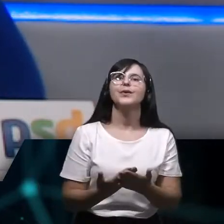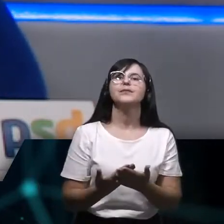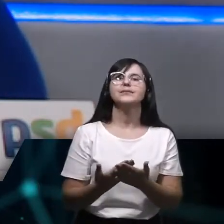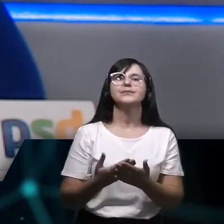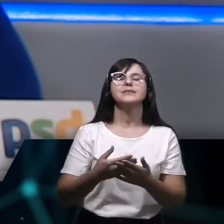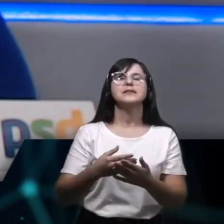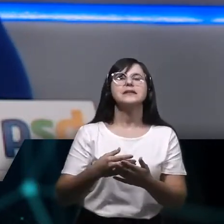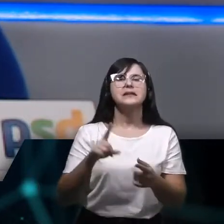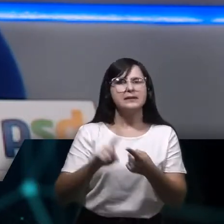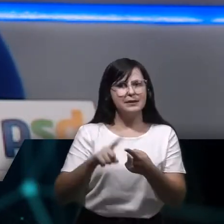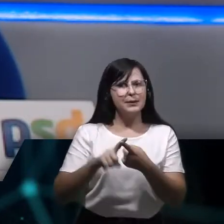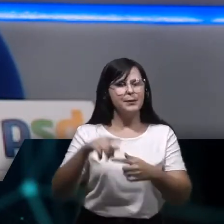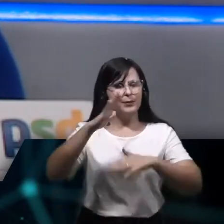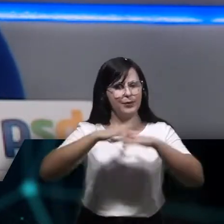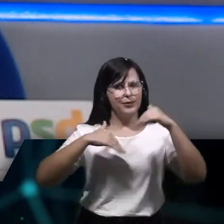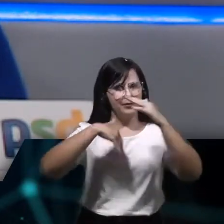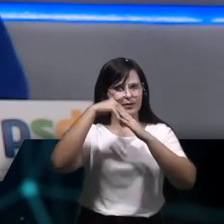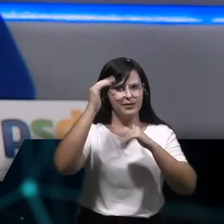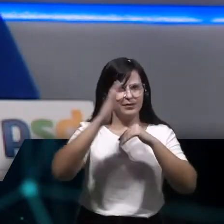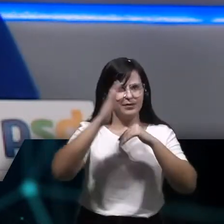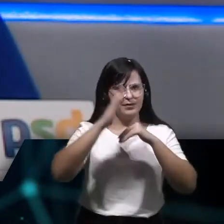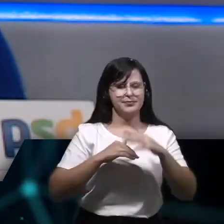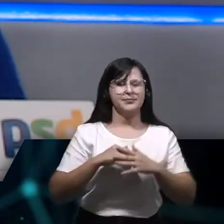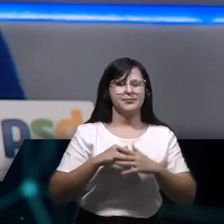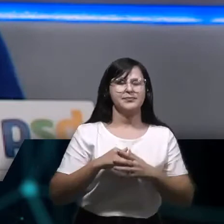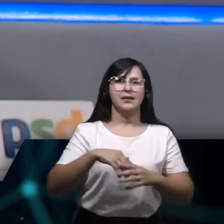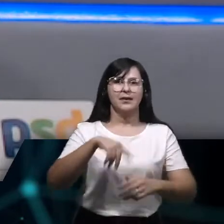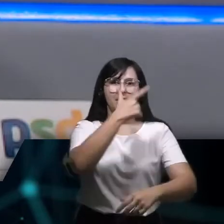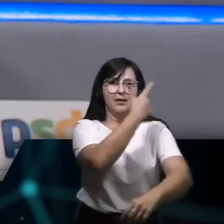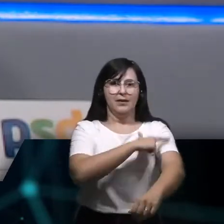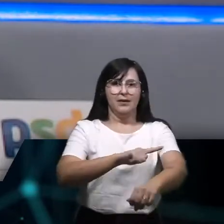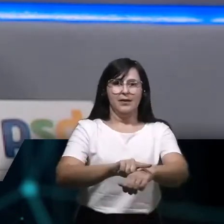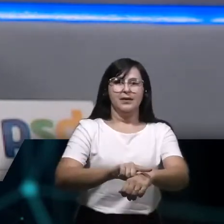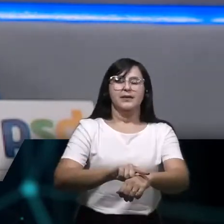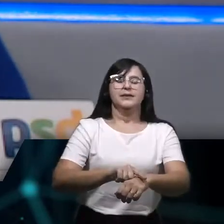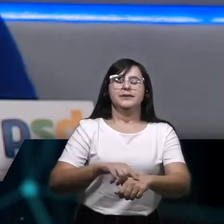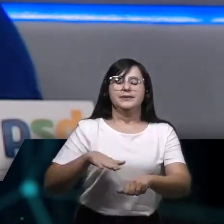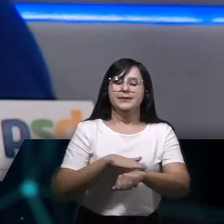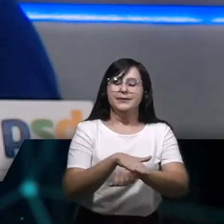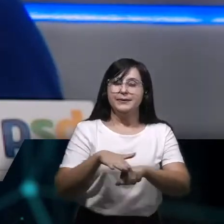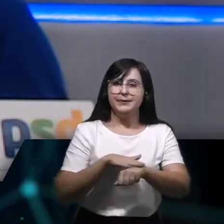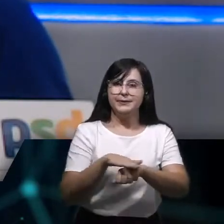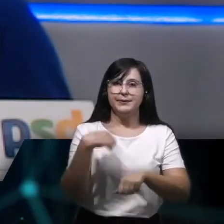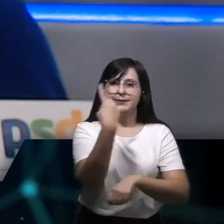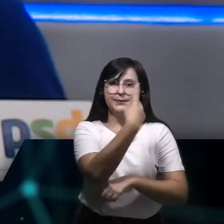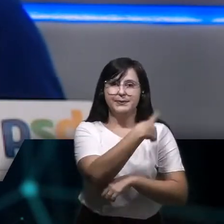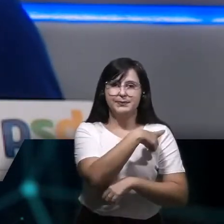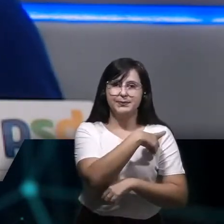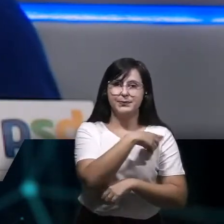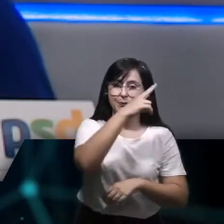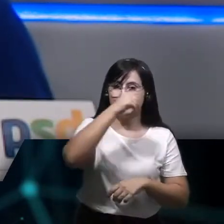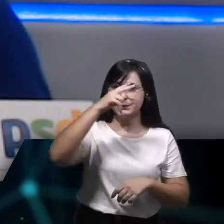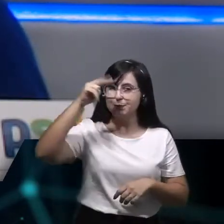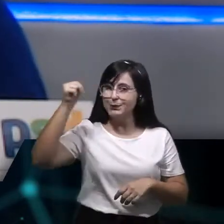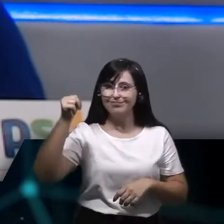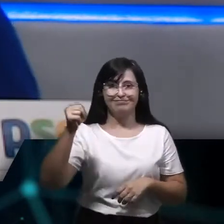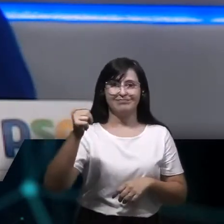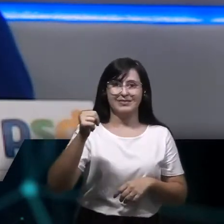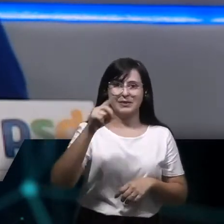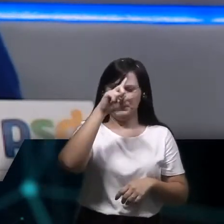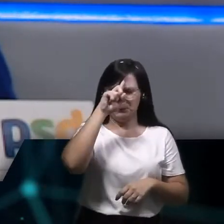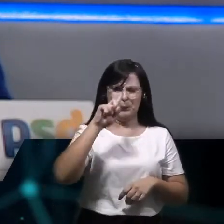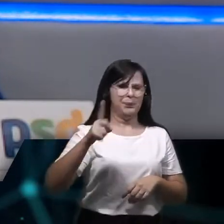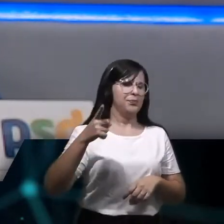os profissionais da educação foram sim valorizados, eles entraram no nosso gabinete, eles negociaram. Eu nunca mandei ninguém